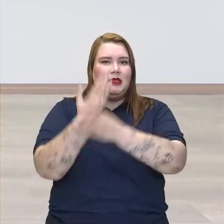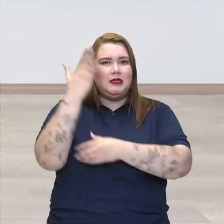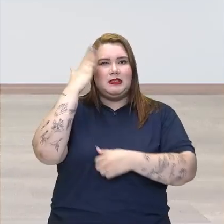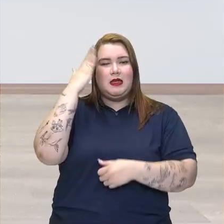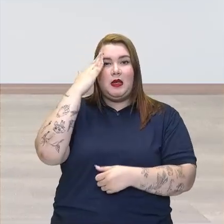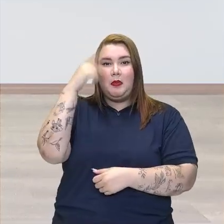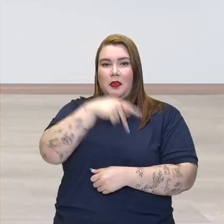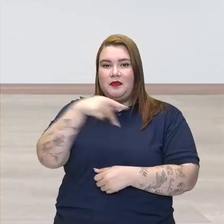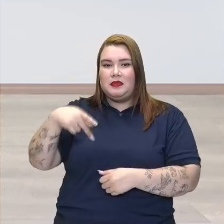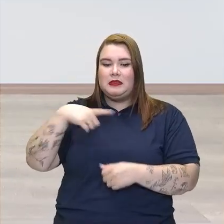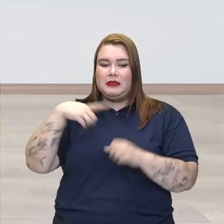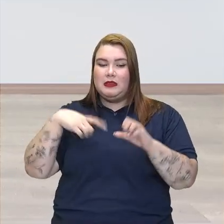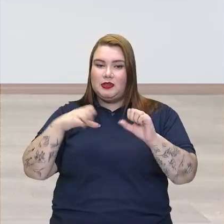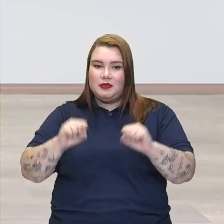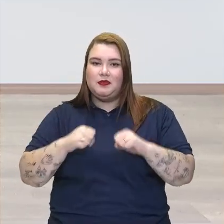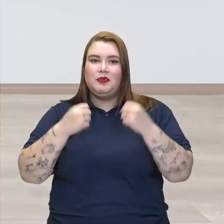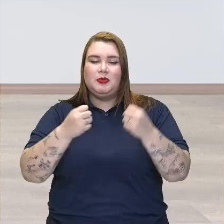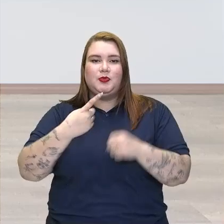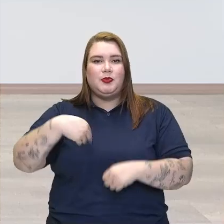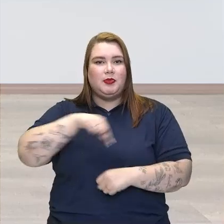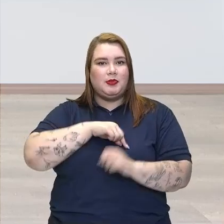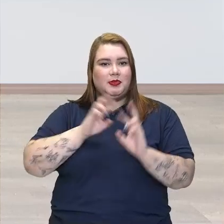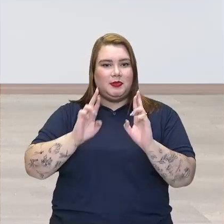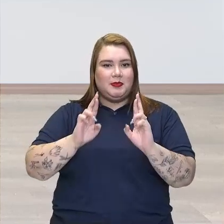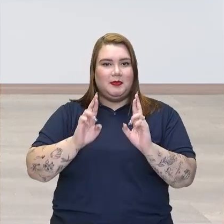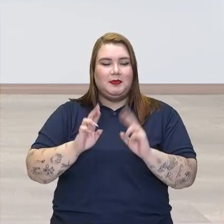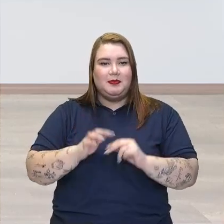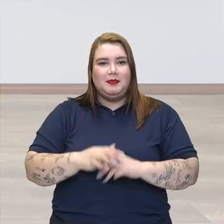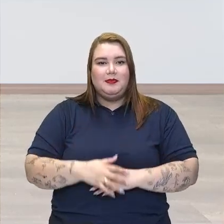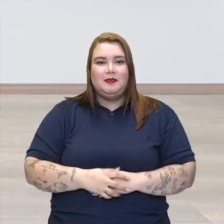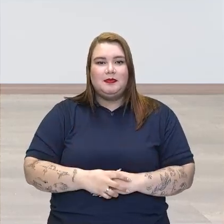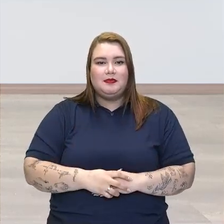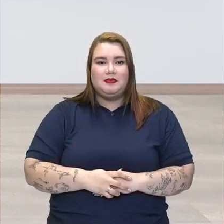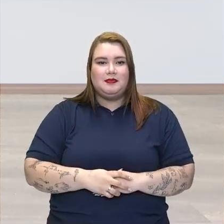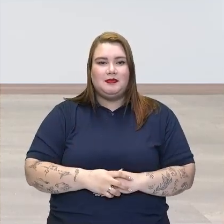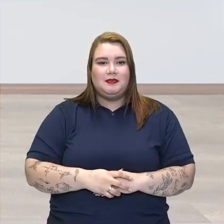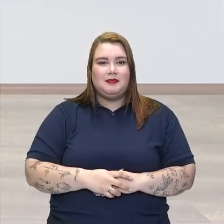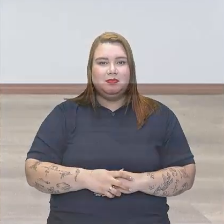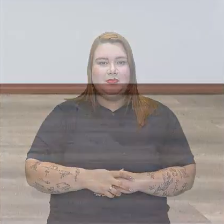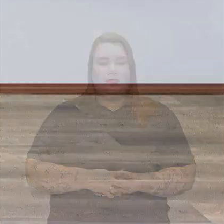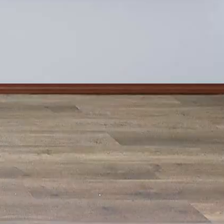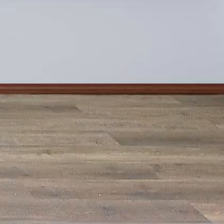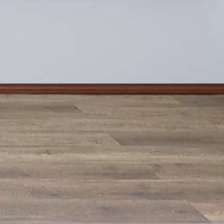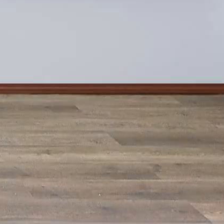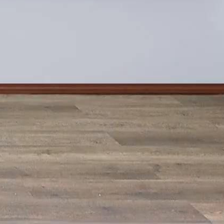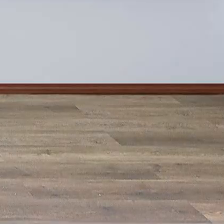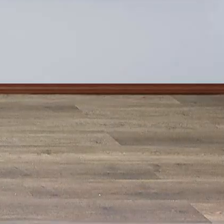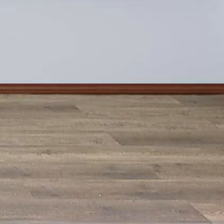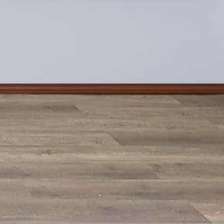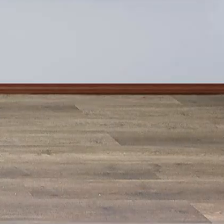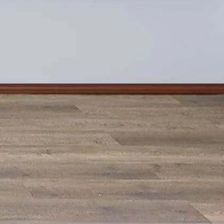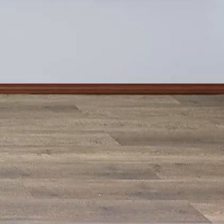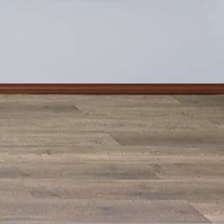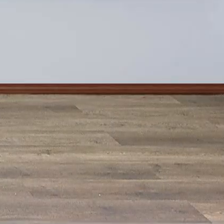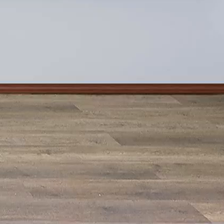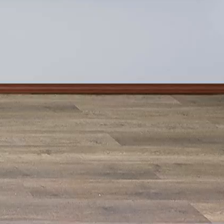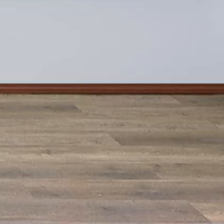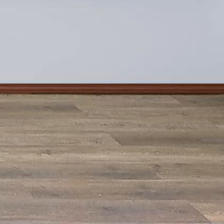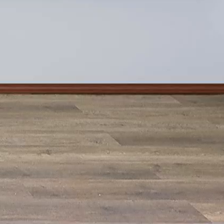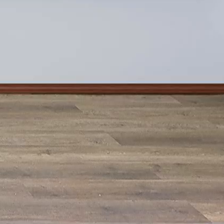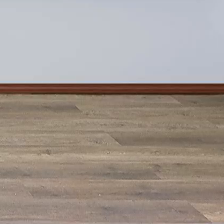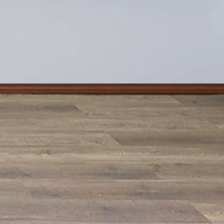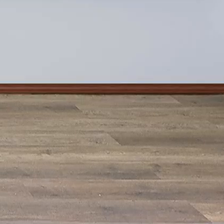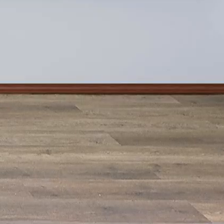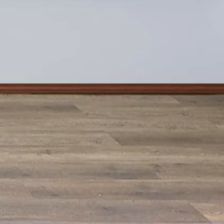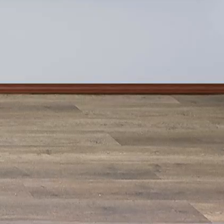engajam bastante e é o que a gente espera daqui. E também, né, a principal objetivo é os alunos desenvolverem